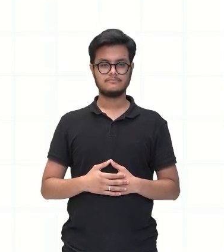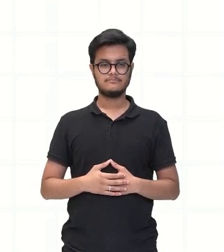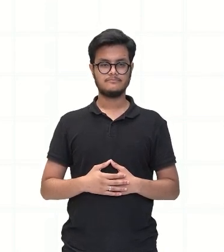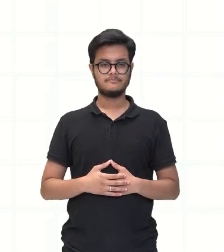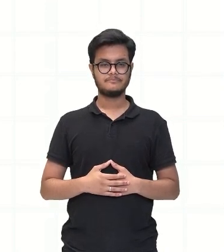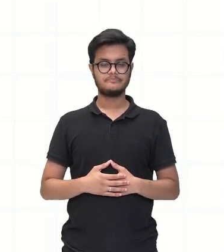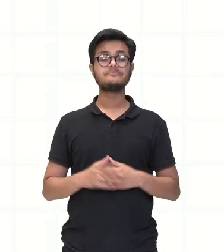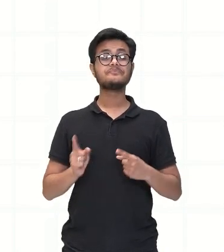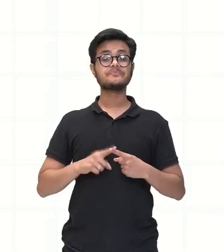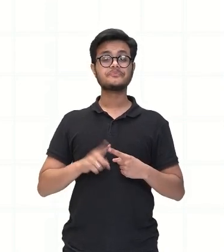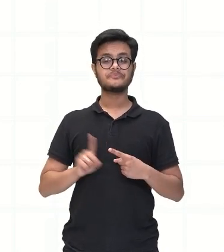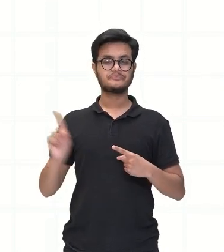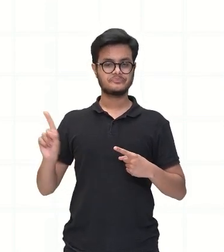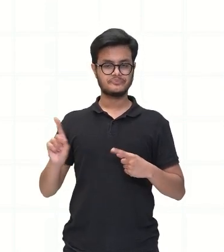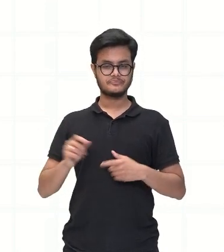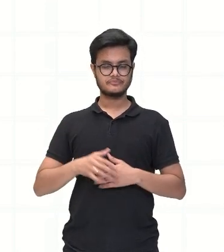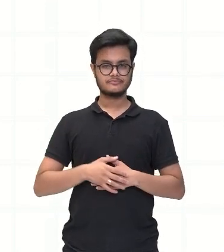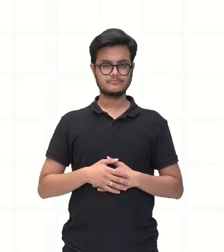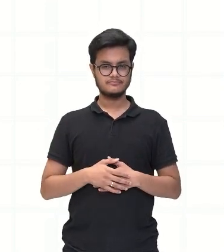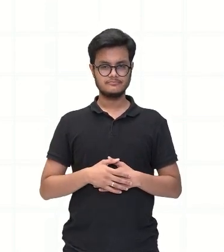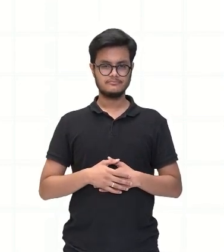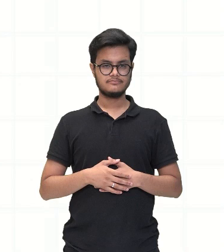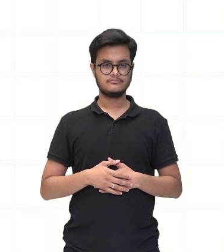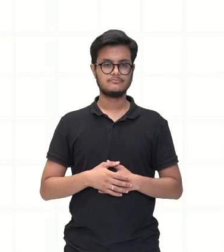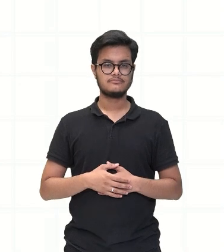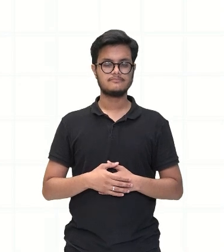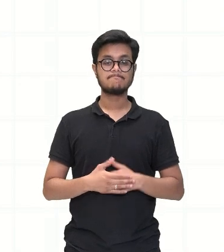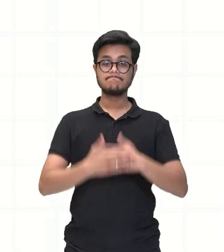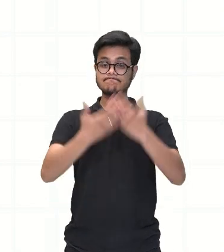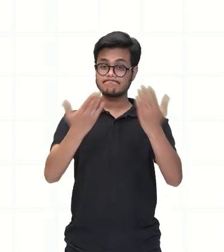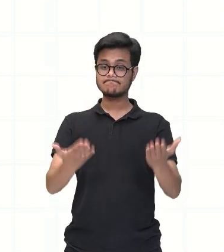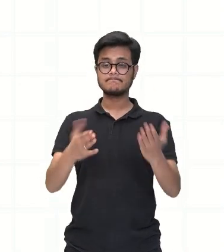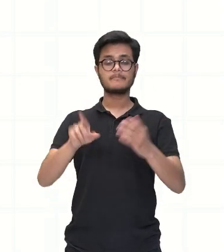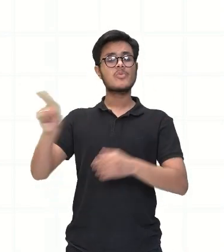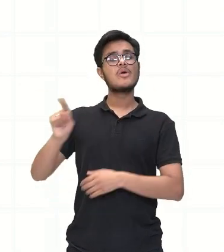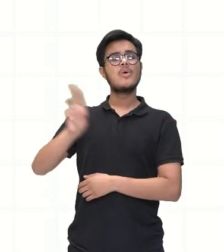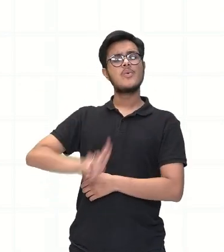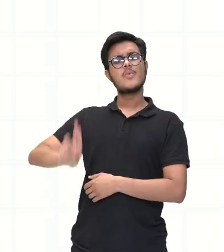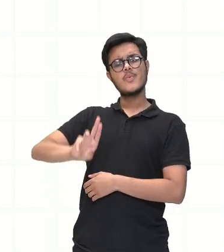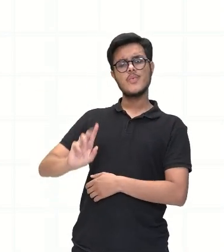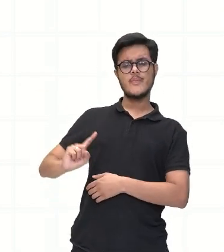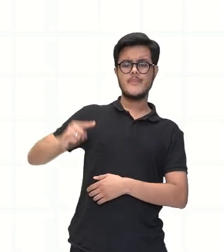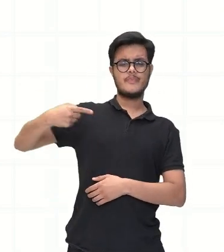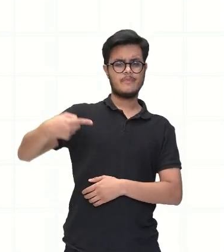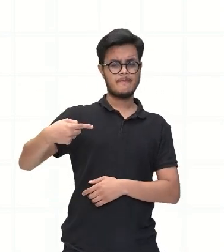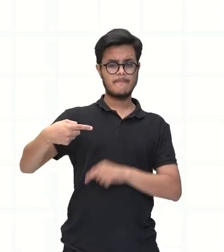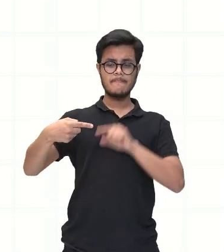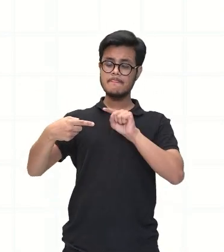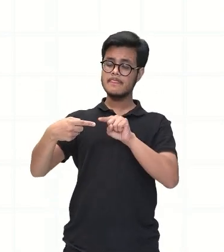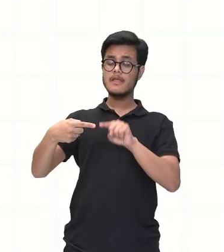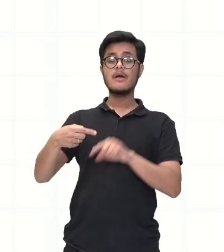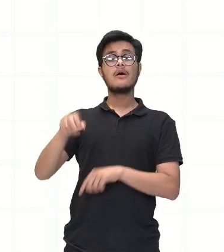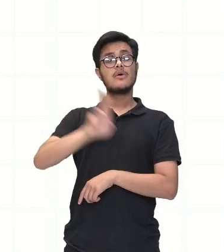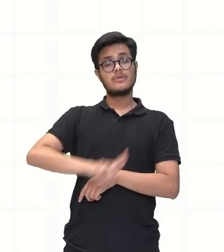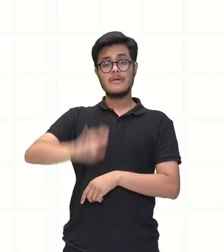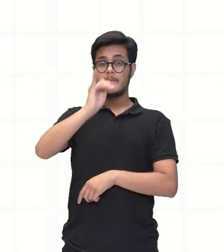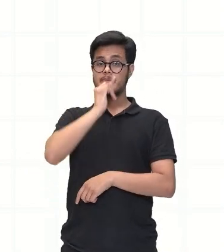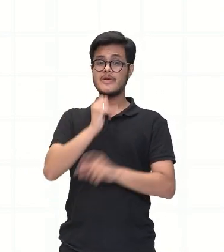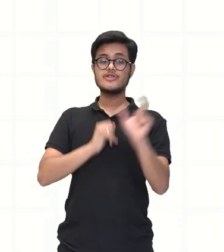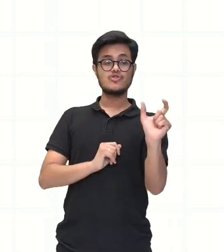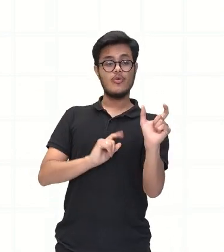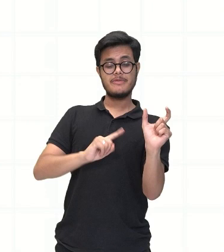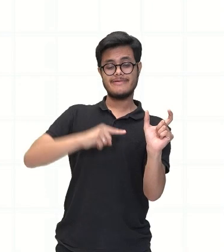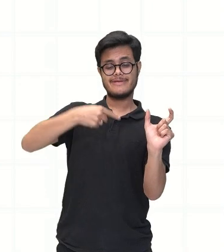Primeira situação aqui que nós trouxemos para você. Você vai utilizar o hífen em nomes